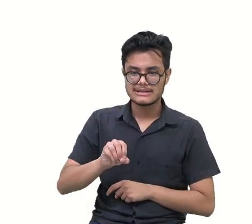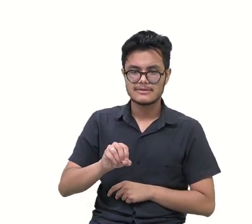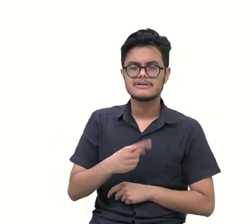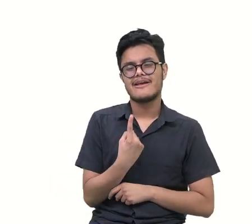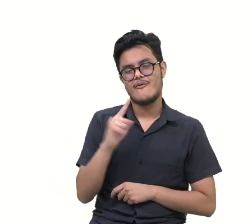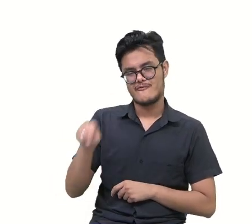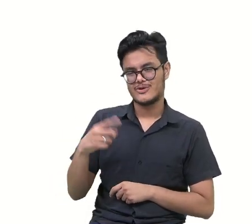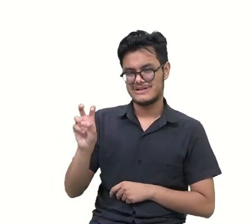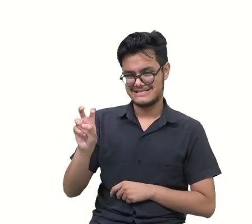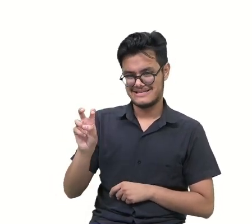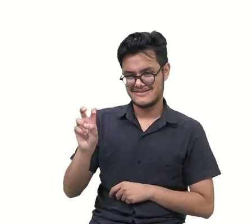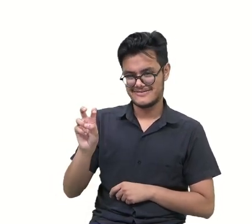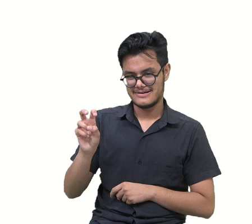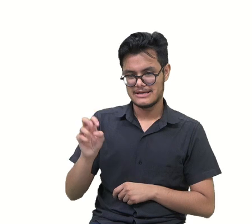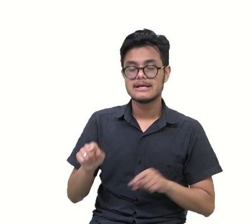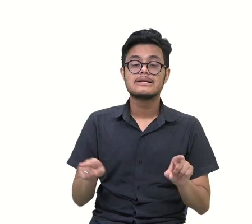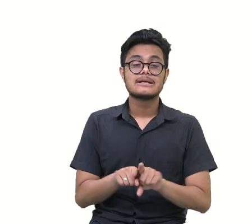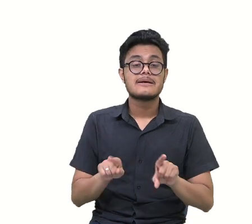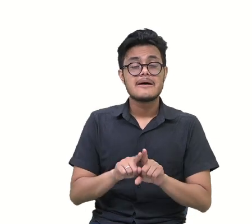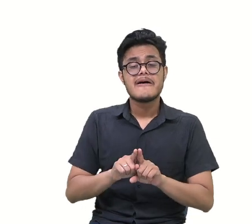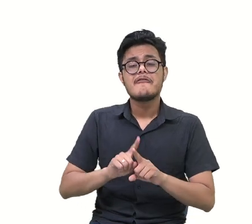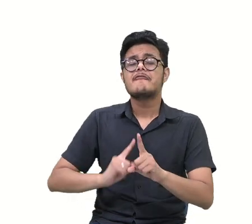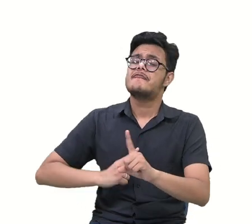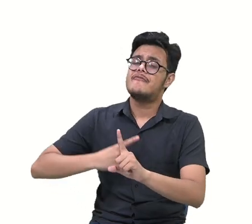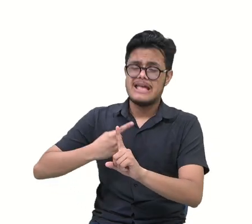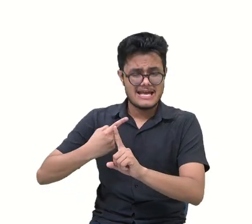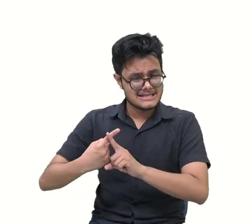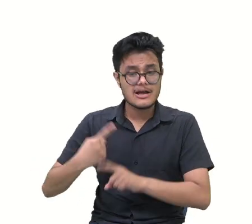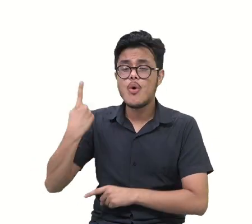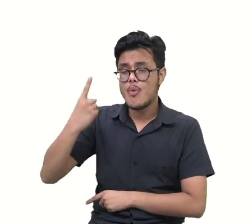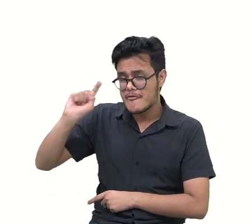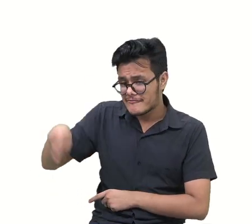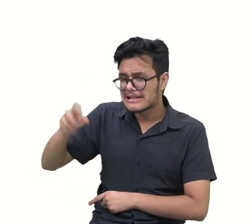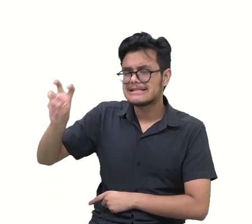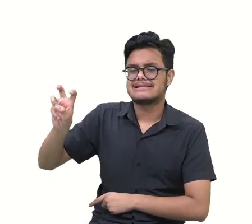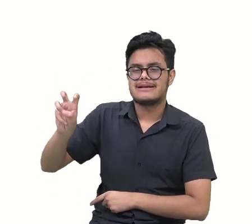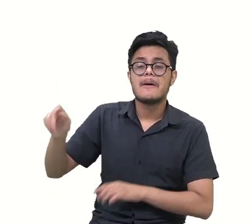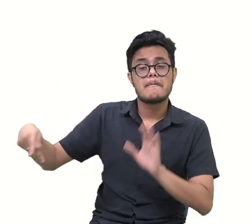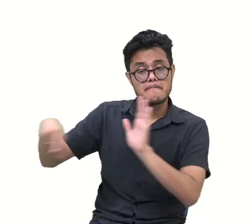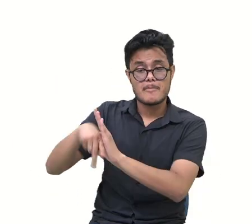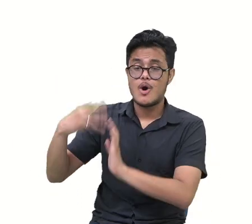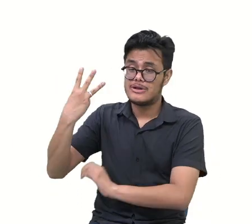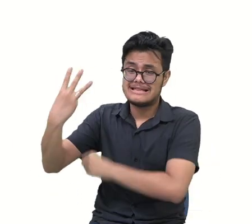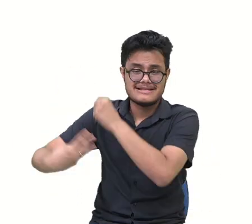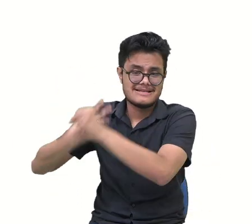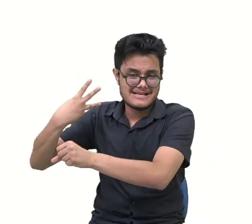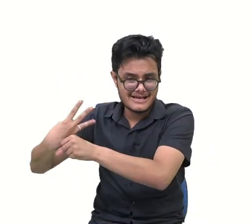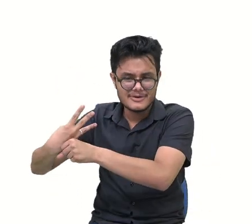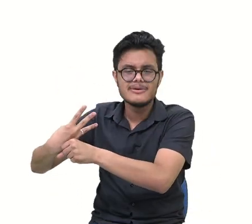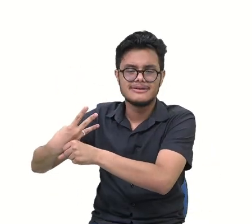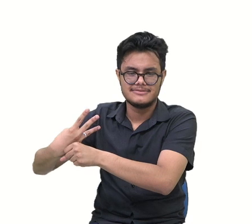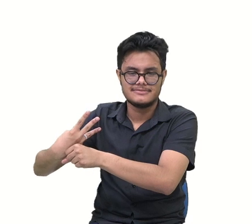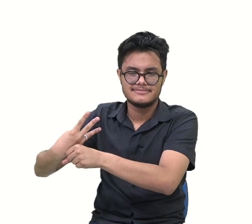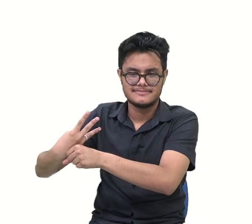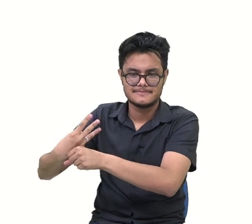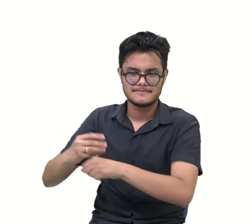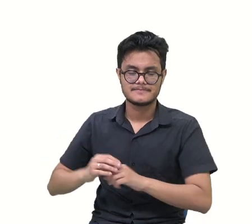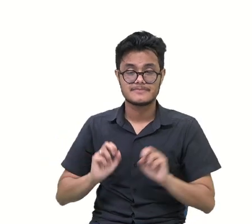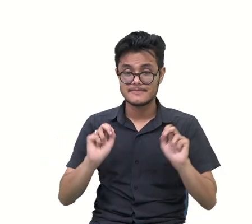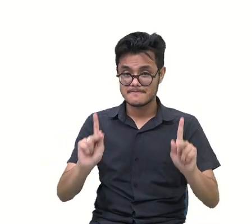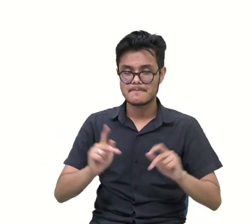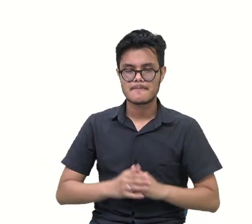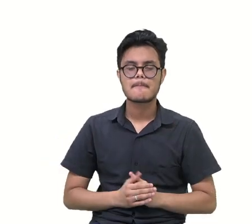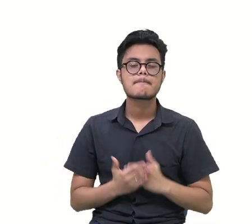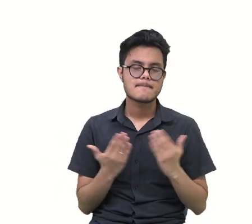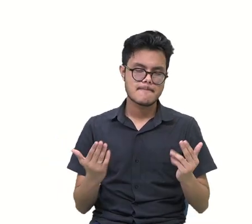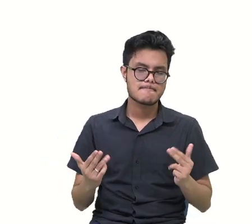1,5 do segundo ano, vezes 1,5 daquele terceiro ano em questão, tá? Por